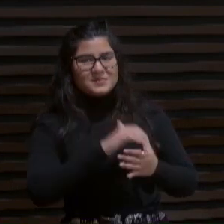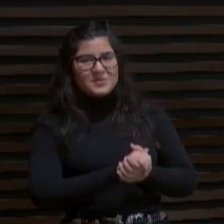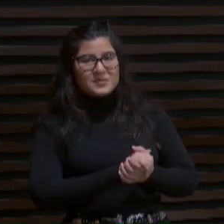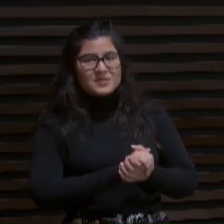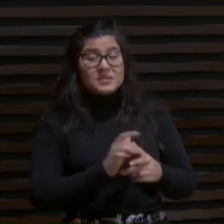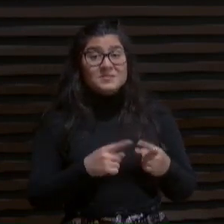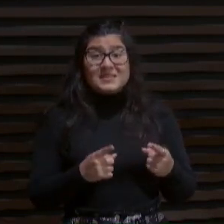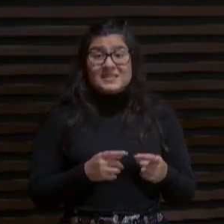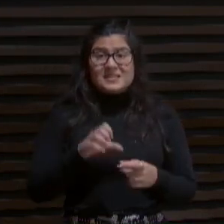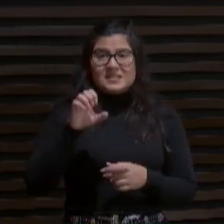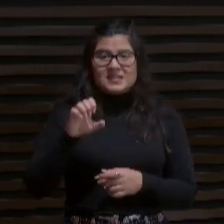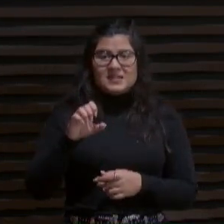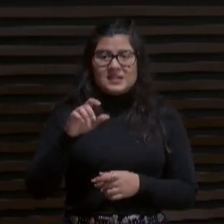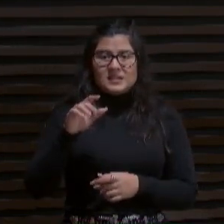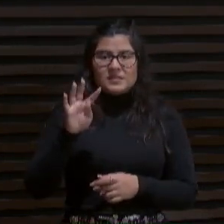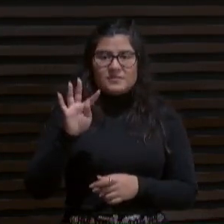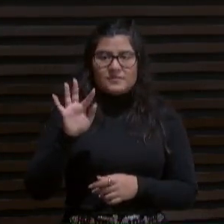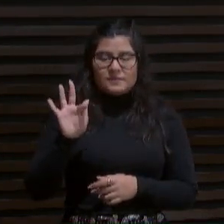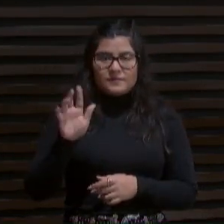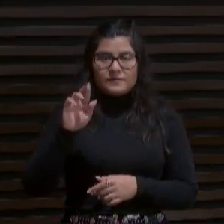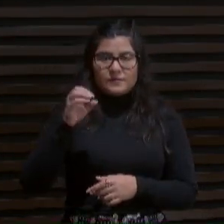que o Efron, que era o dono do campo,